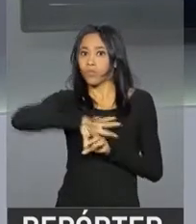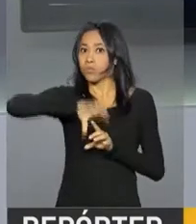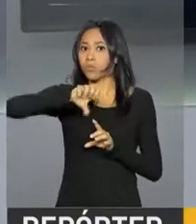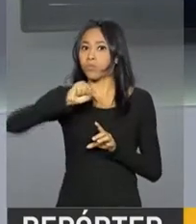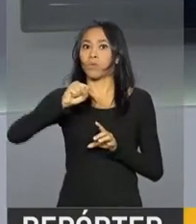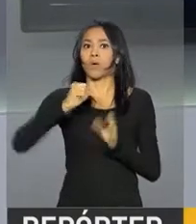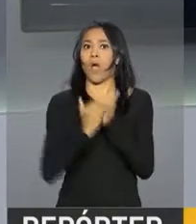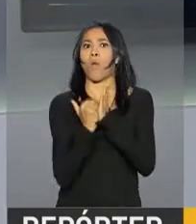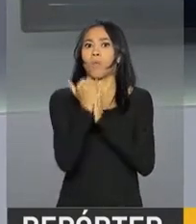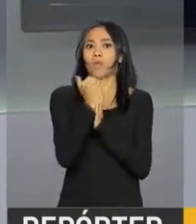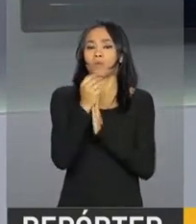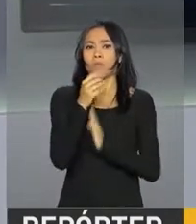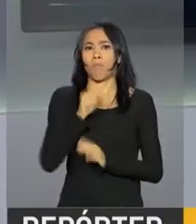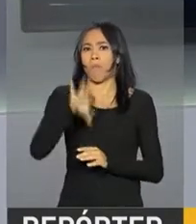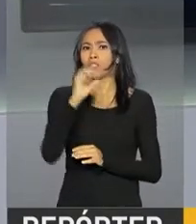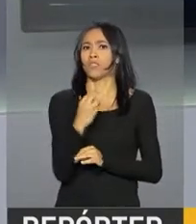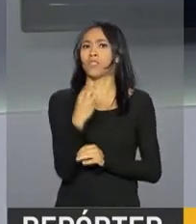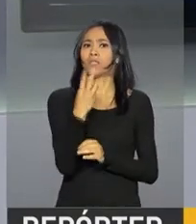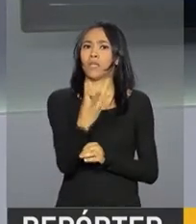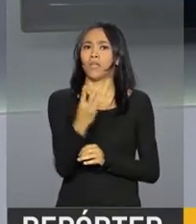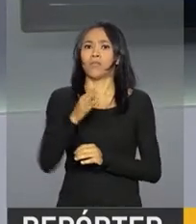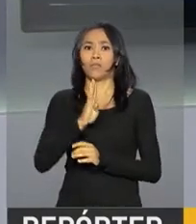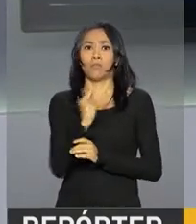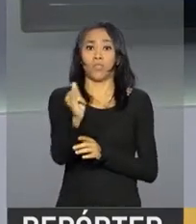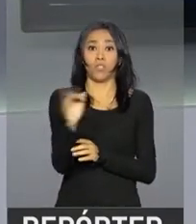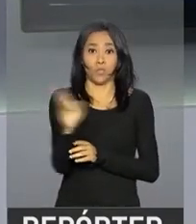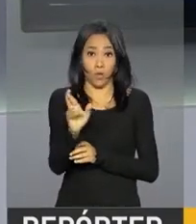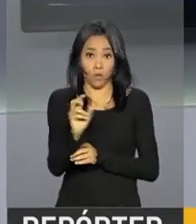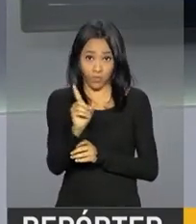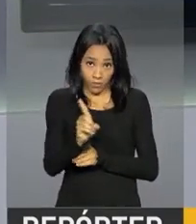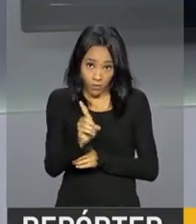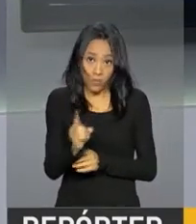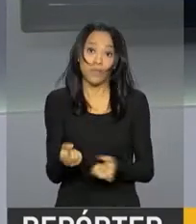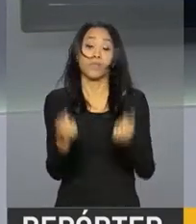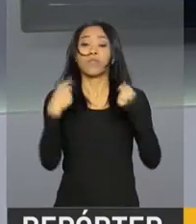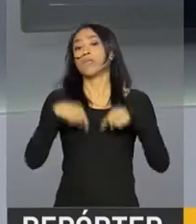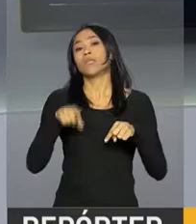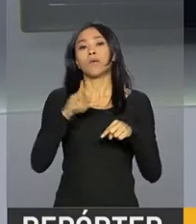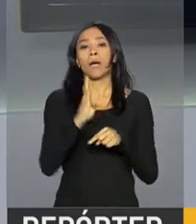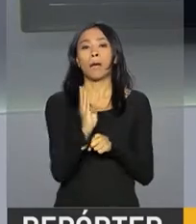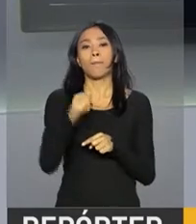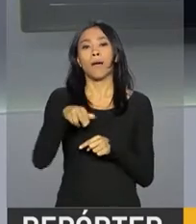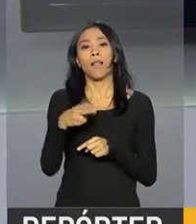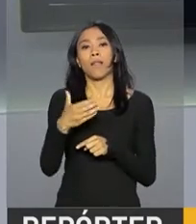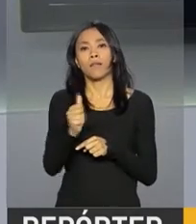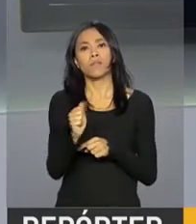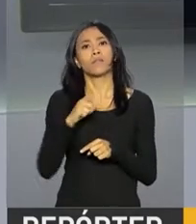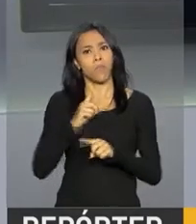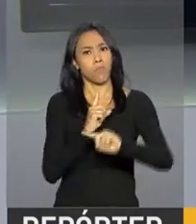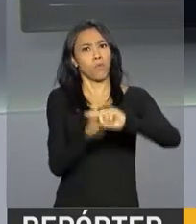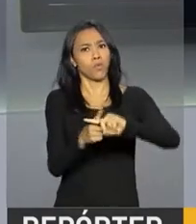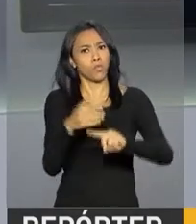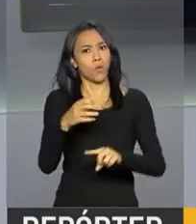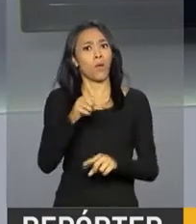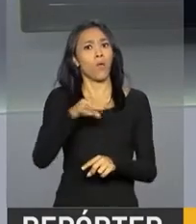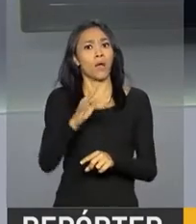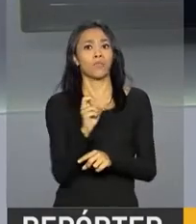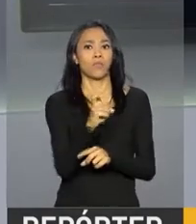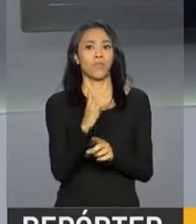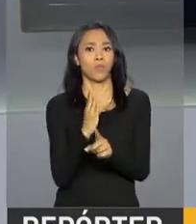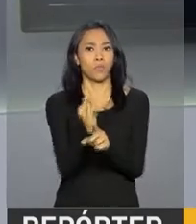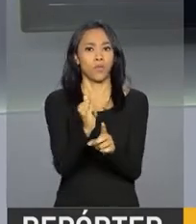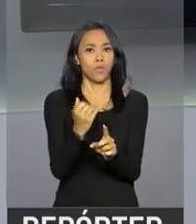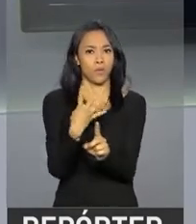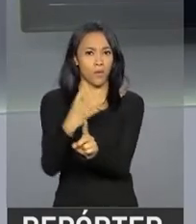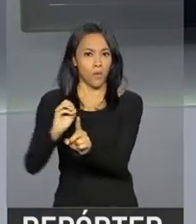3 bilhões de dólares no acumulado do ano a balança já tem um resultado positivo de quase 5 milhões e 400 milhões